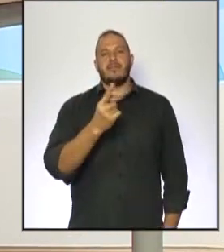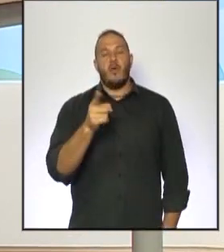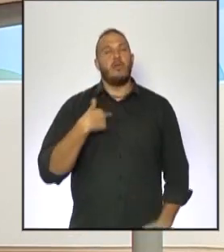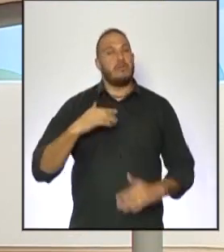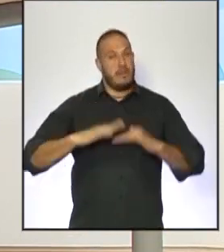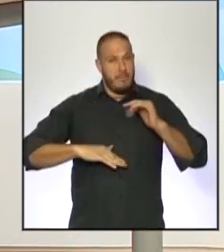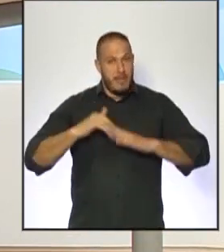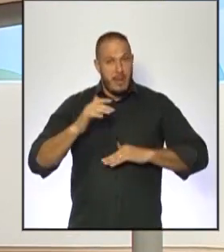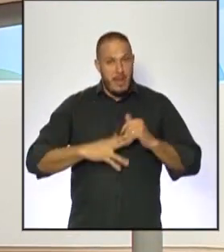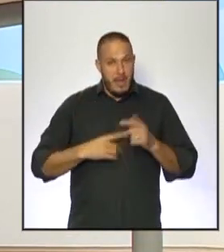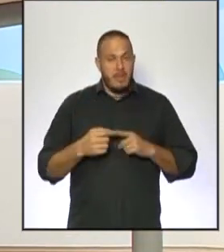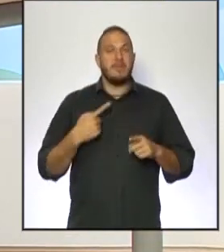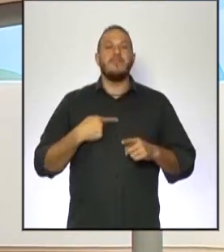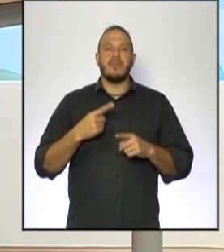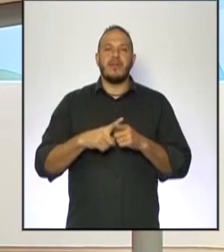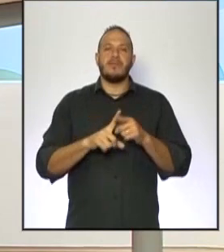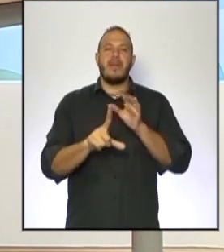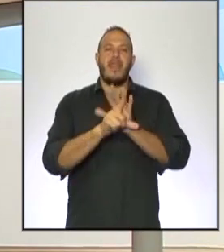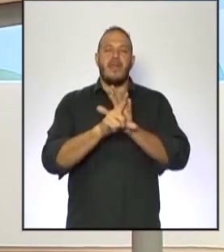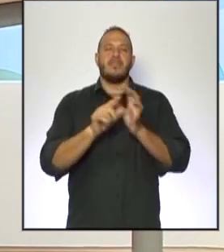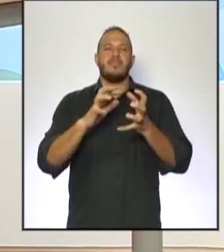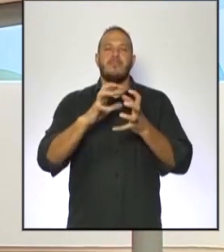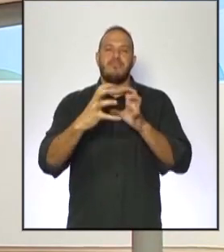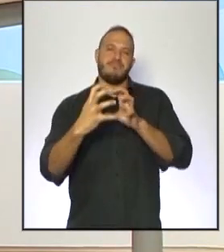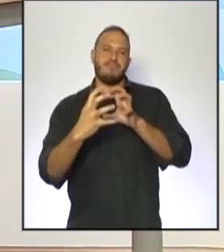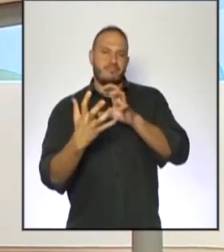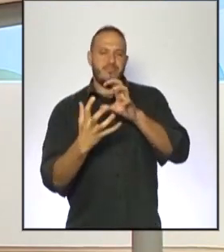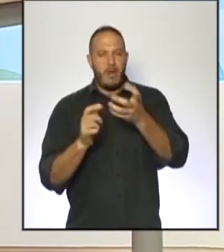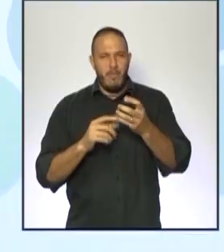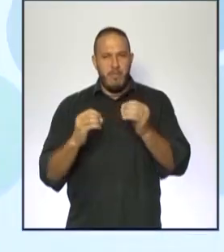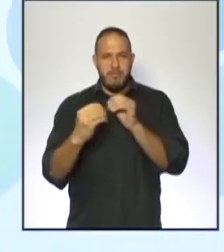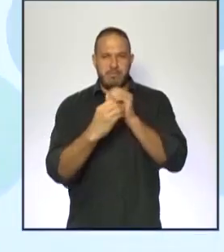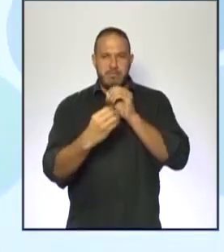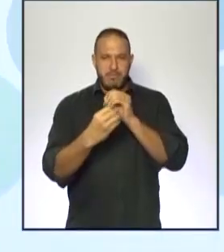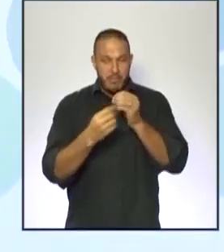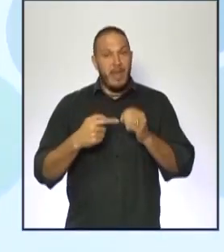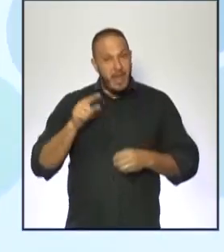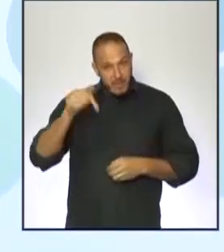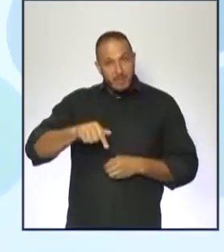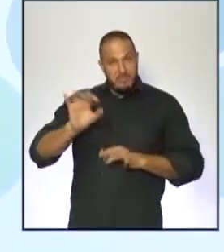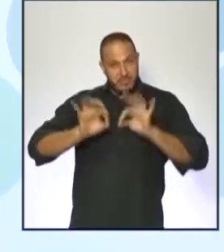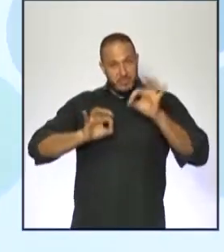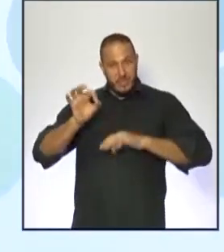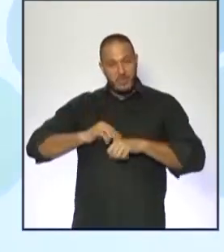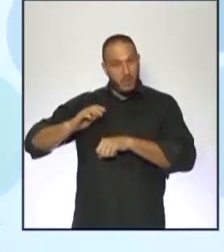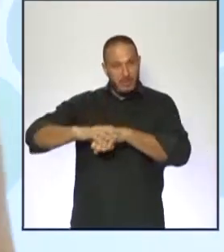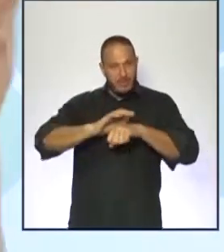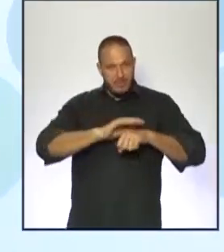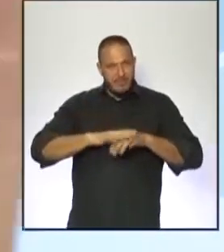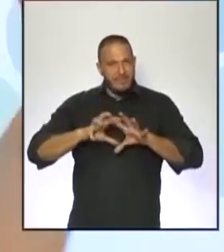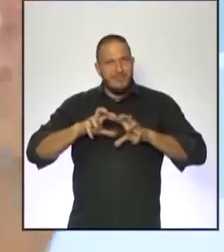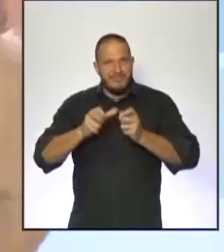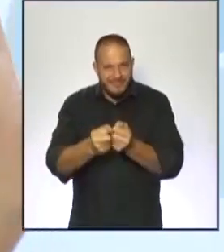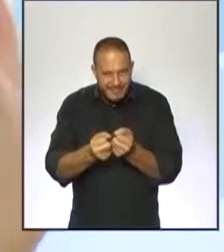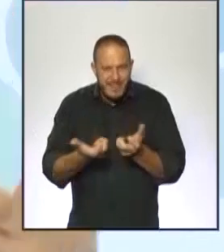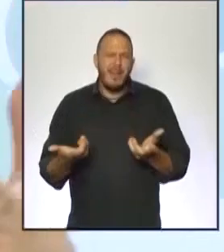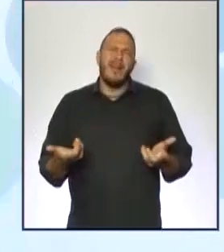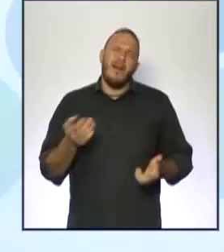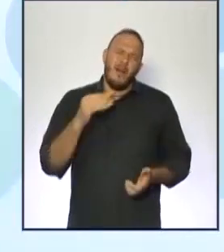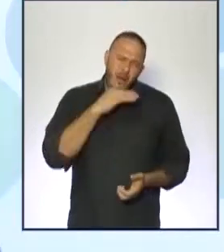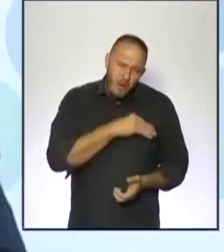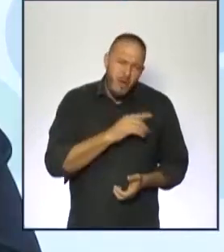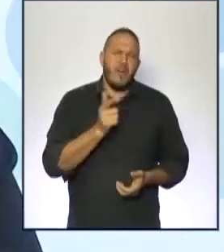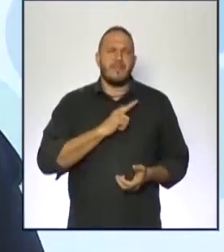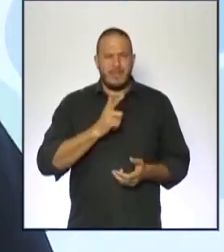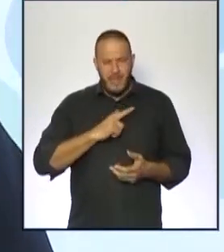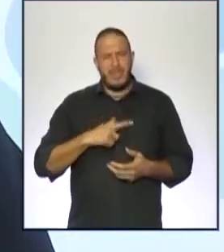sobre essa lei de reação que envolve o nosso projeto hoje, Mão na Massa. É claro que existe todo um cálculo